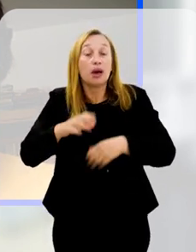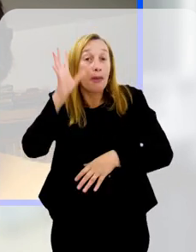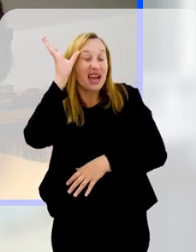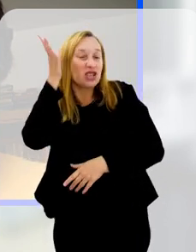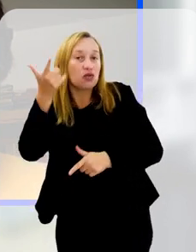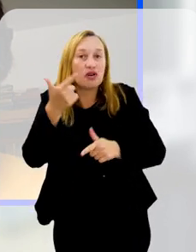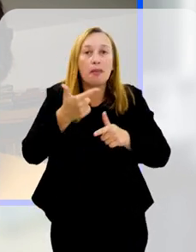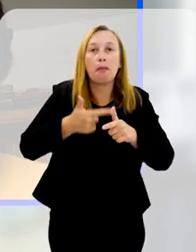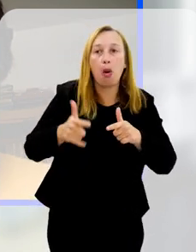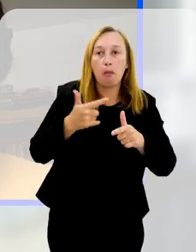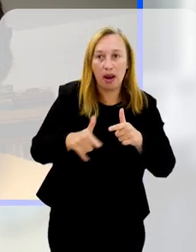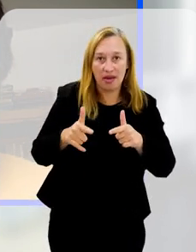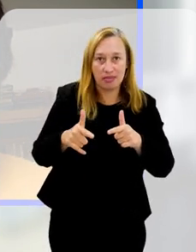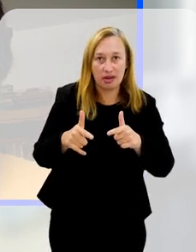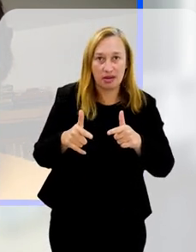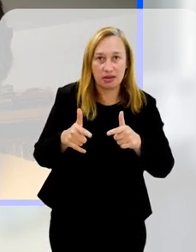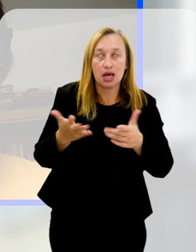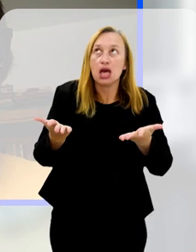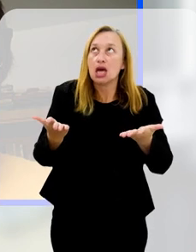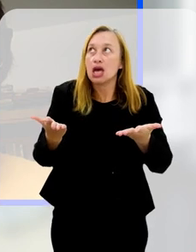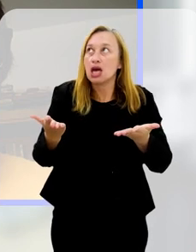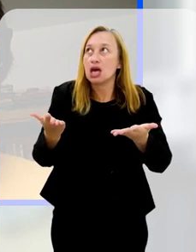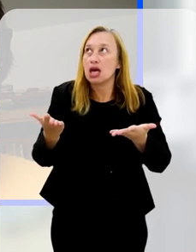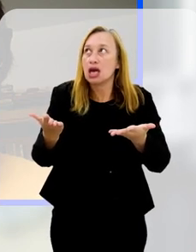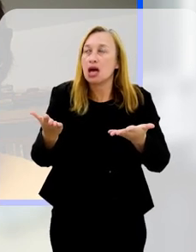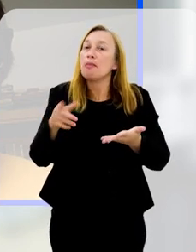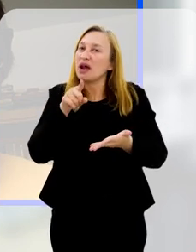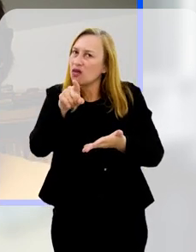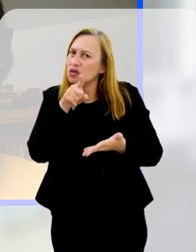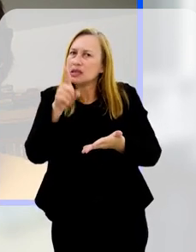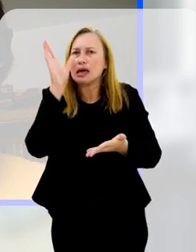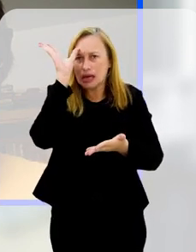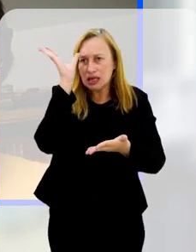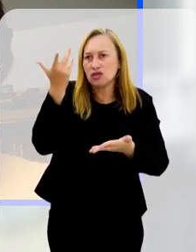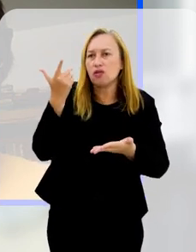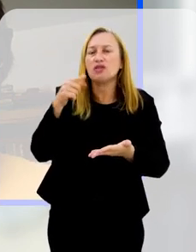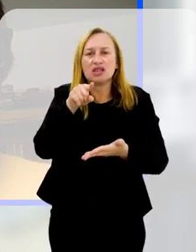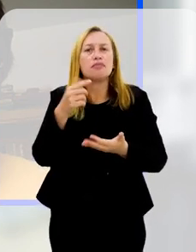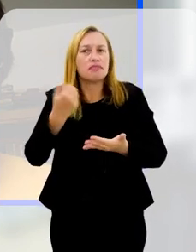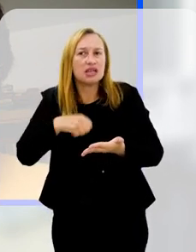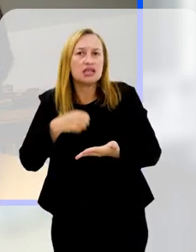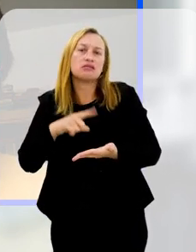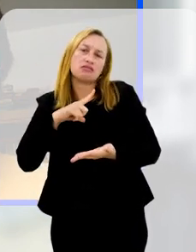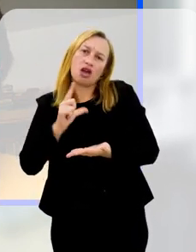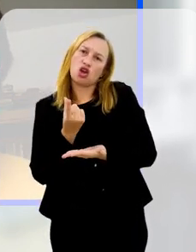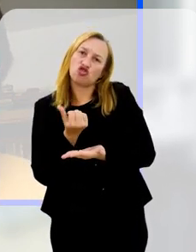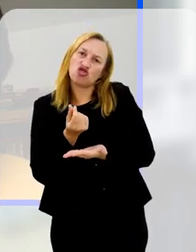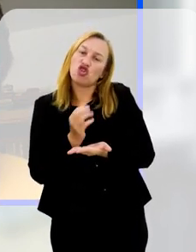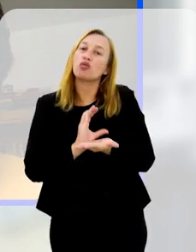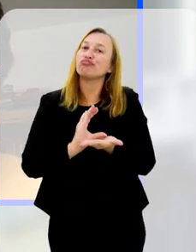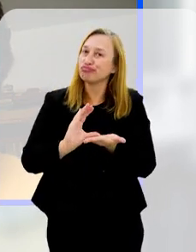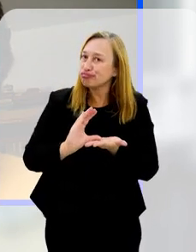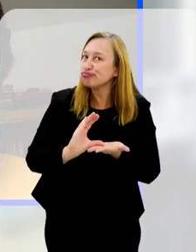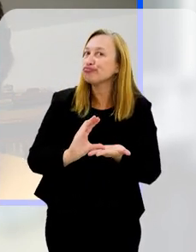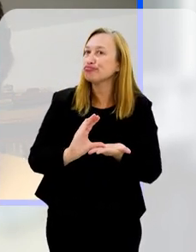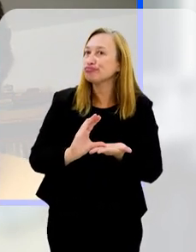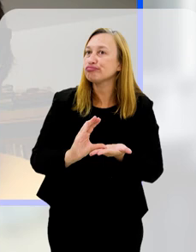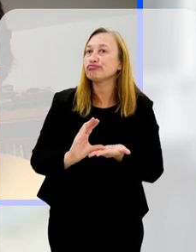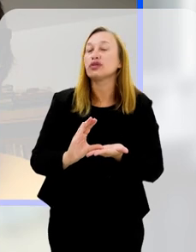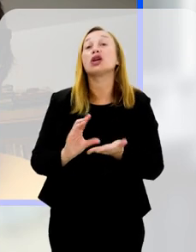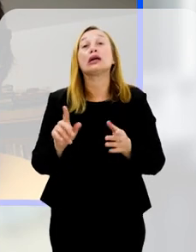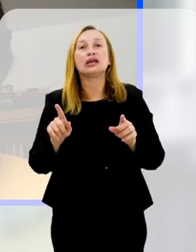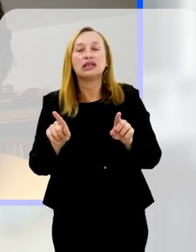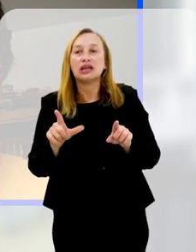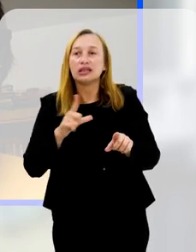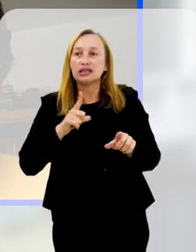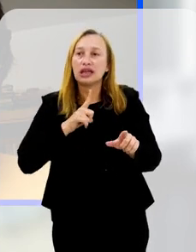solucionar um problema, porque este problema, para que você solucione, você tem que ter recurso, financeiro,